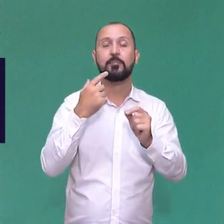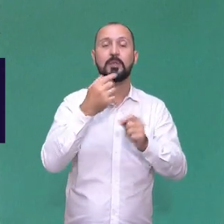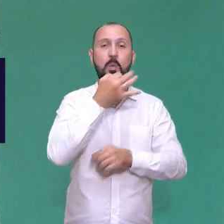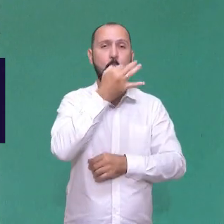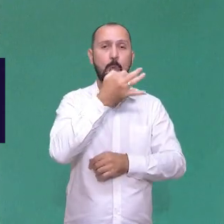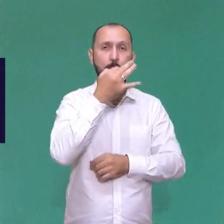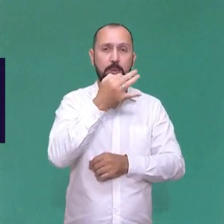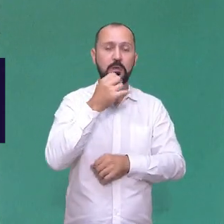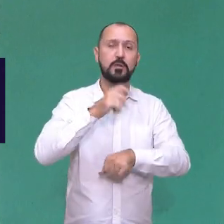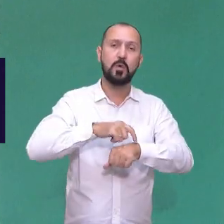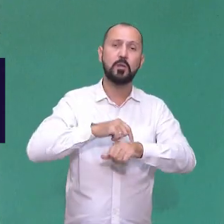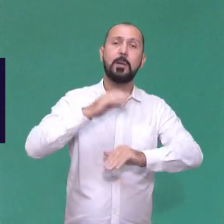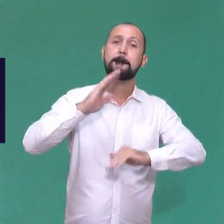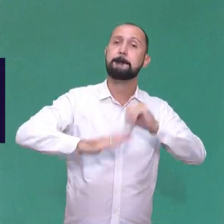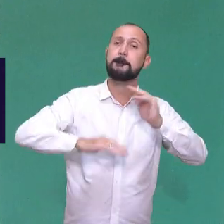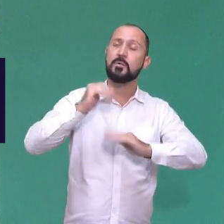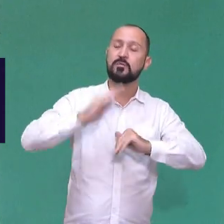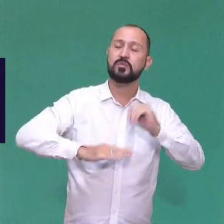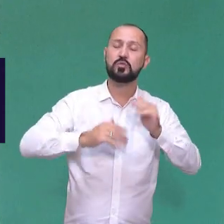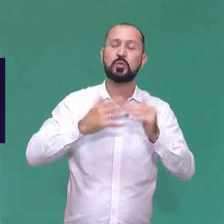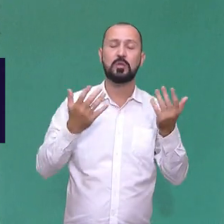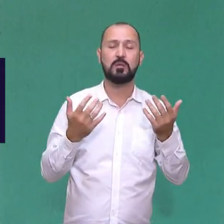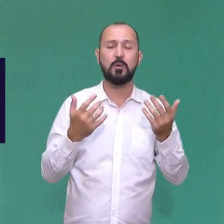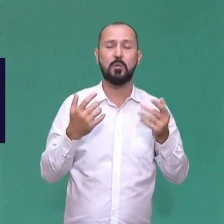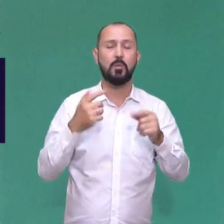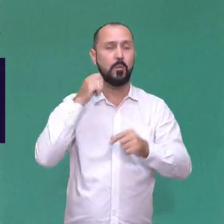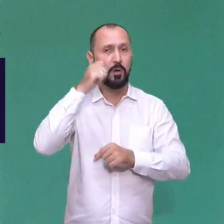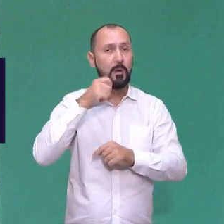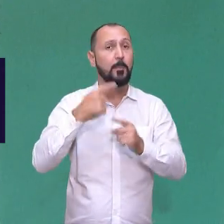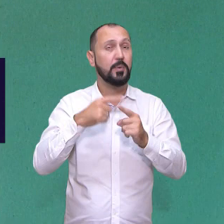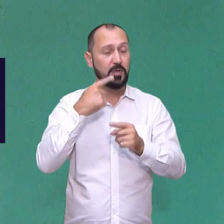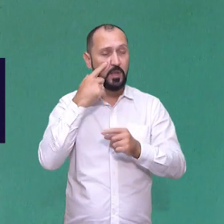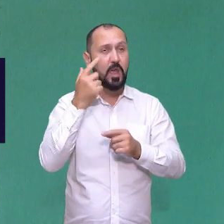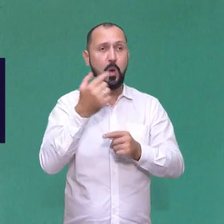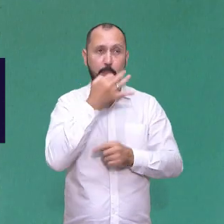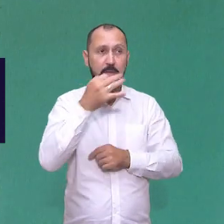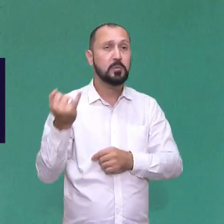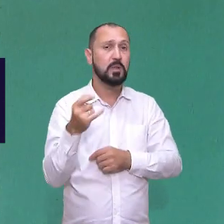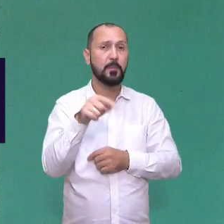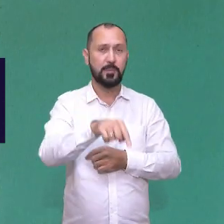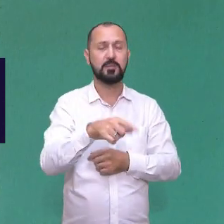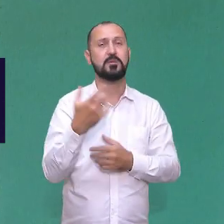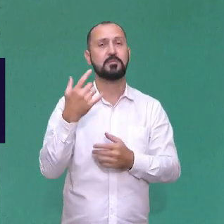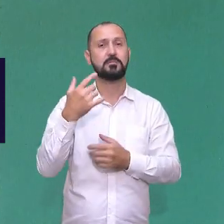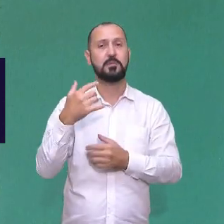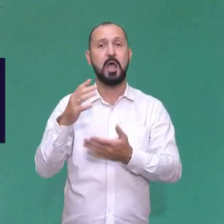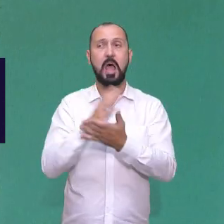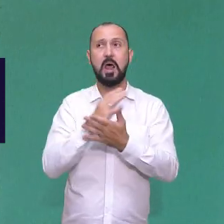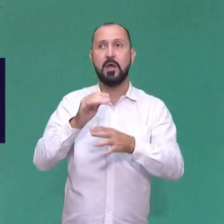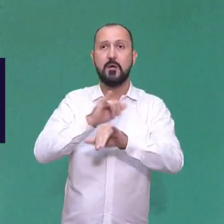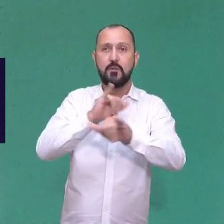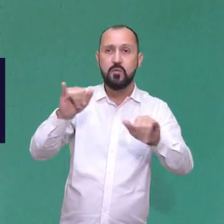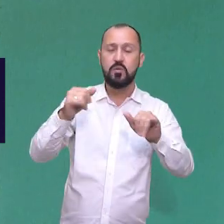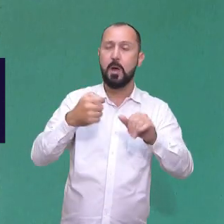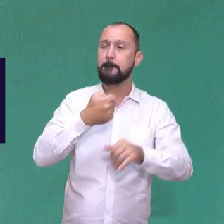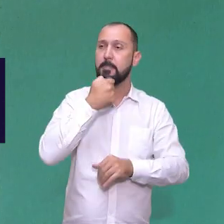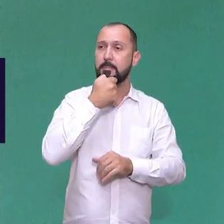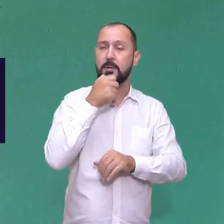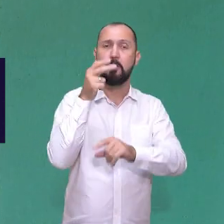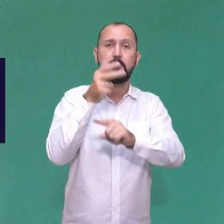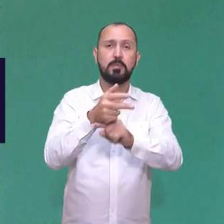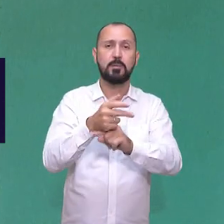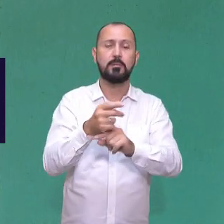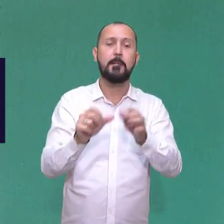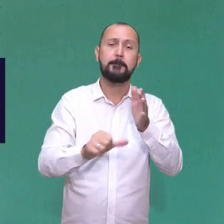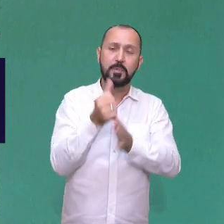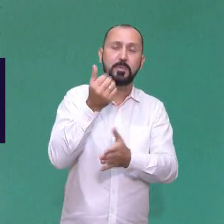saber do que está falando, para poder emitir opinião, principalmente quando é artista. Artista, a opinião dele é ouvida, as pessoas prestam